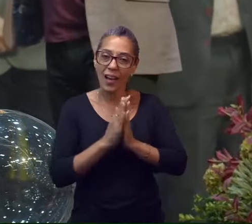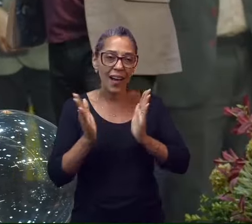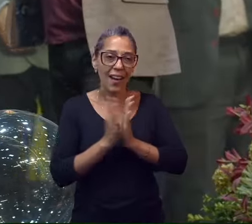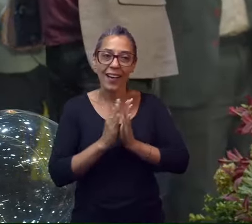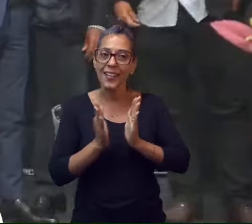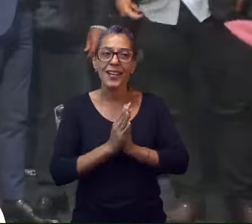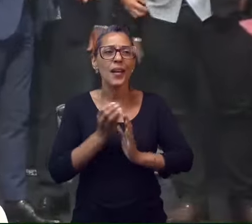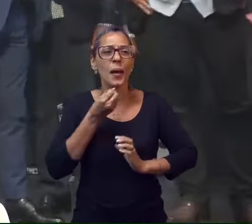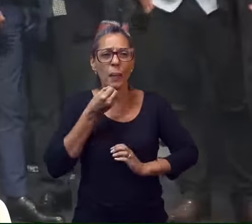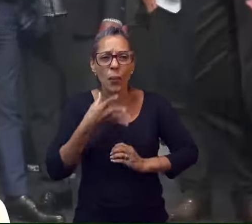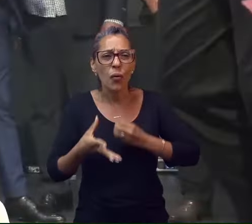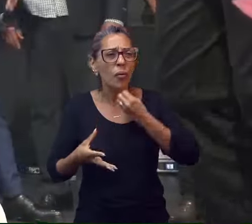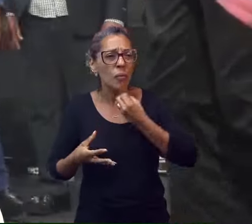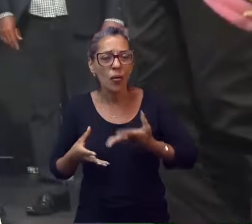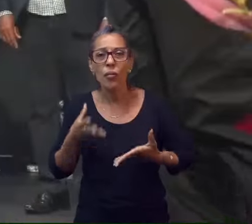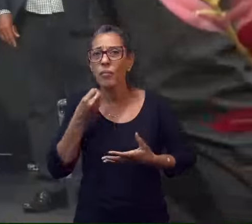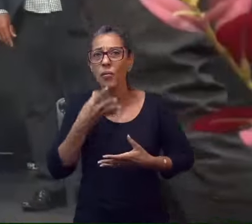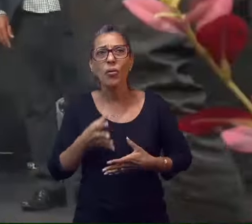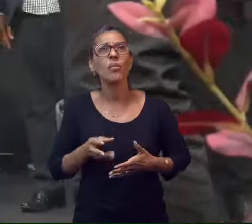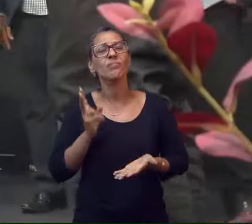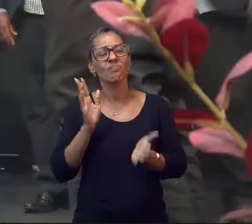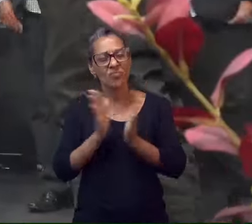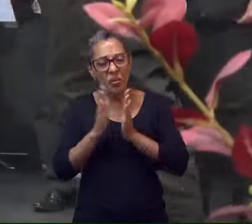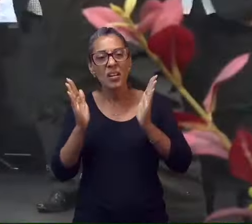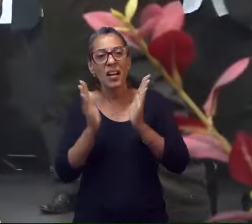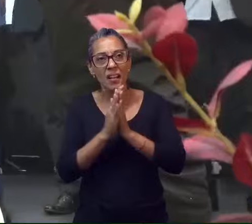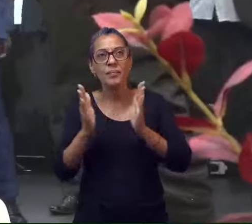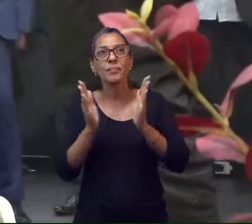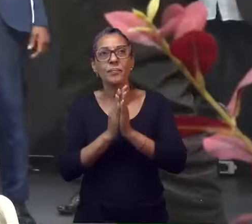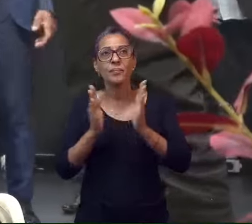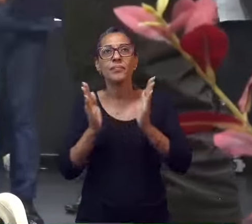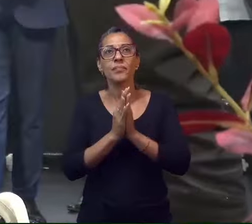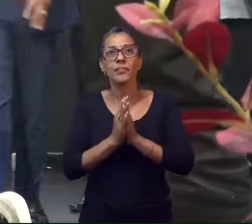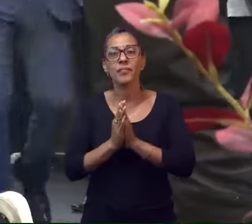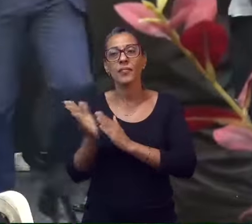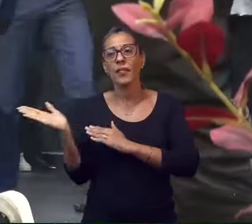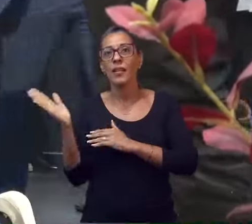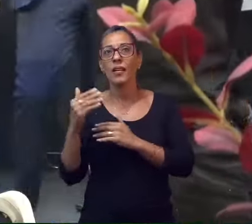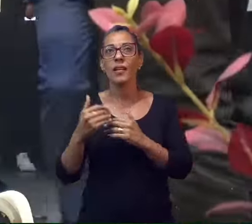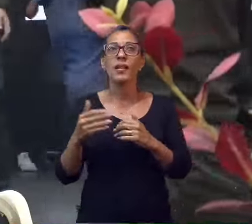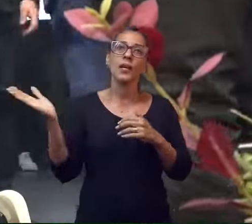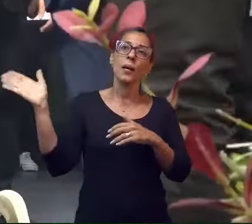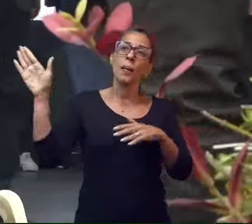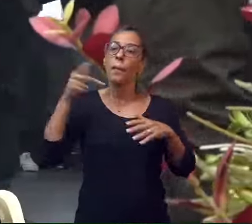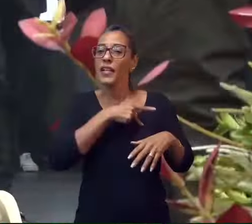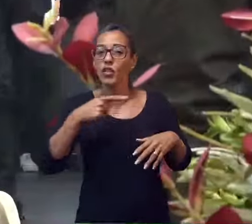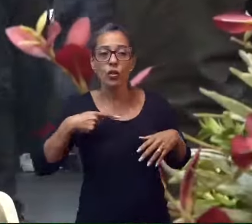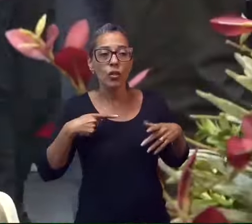até de menos para nós então vamos lá chega mais perto pastores